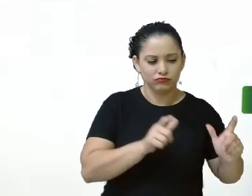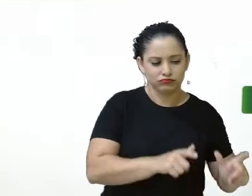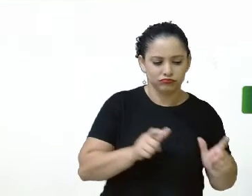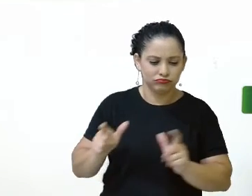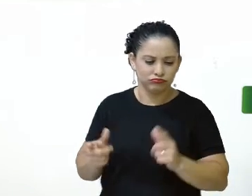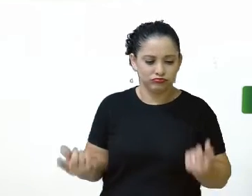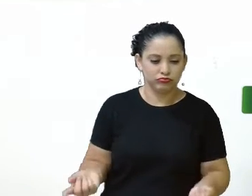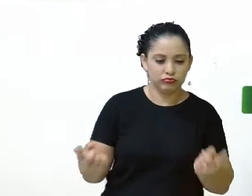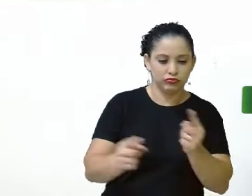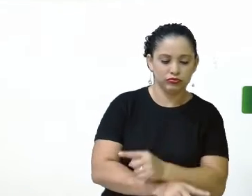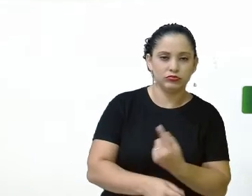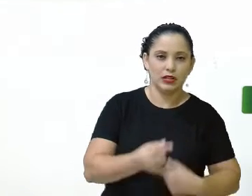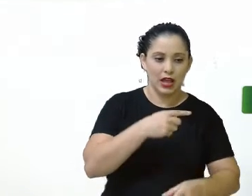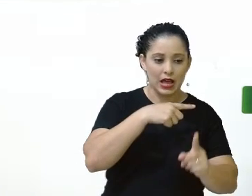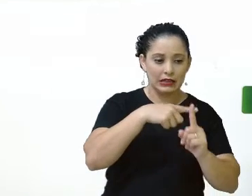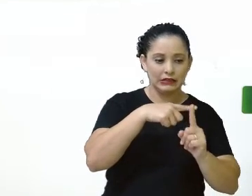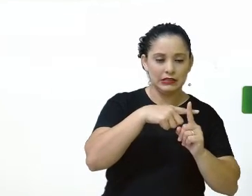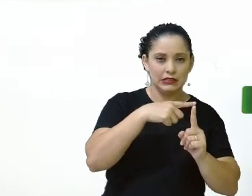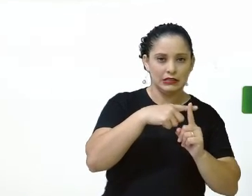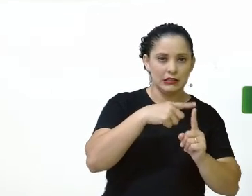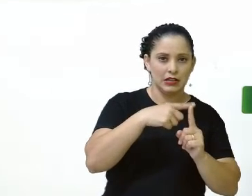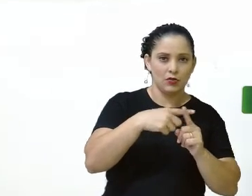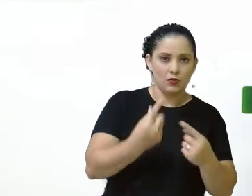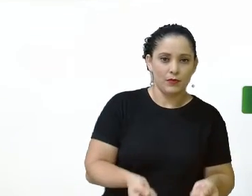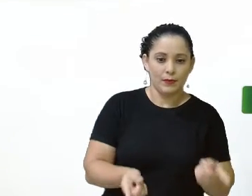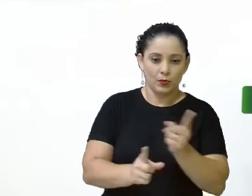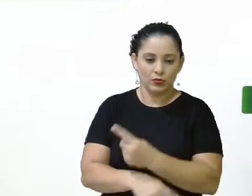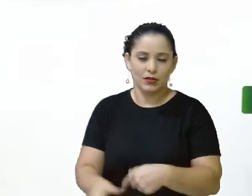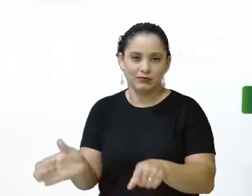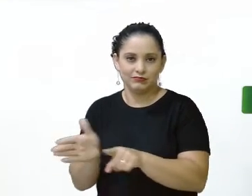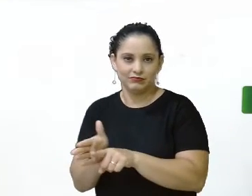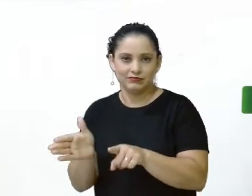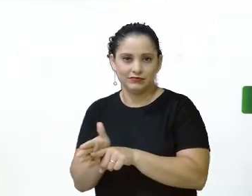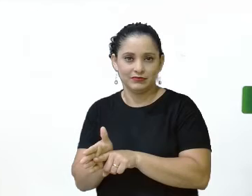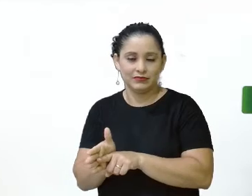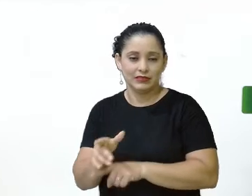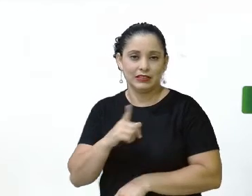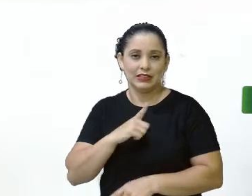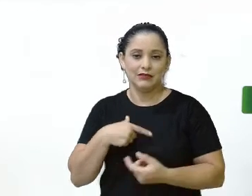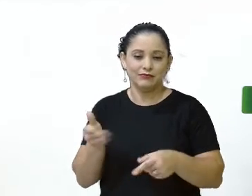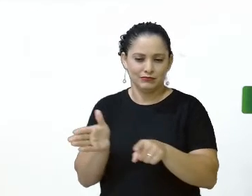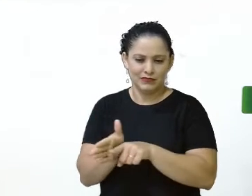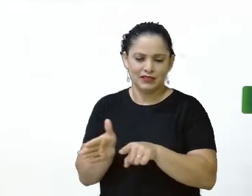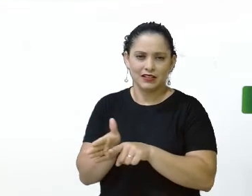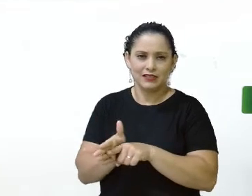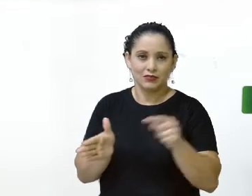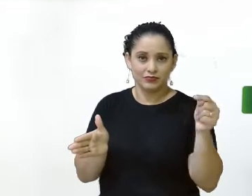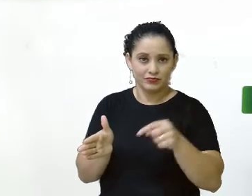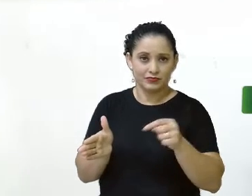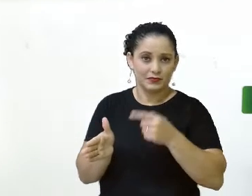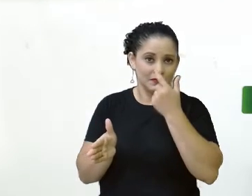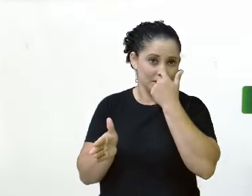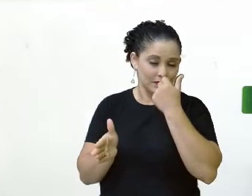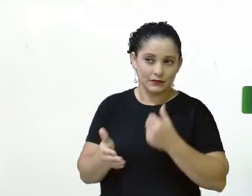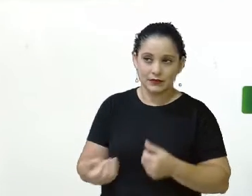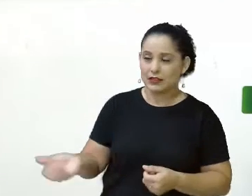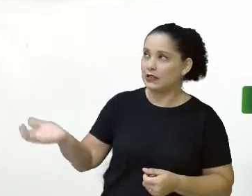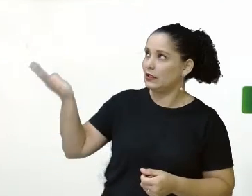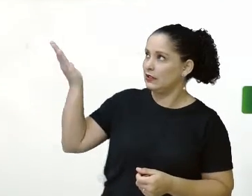da adição, de parcela para minuendo e subtraindo, eu tenho uma subtração. Aqui no caso